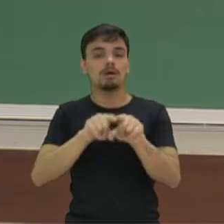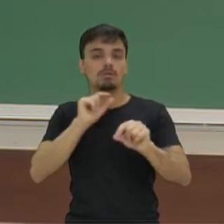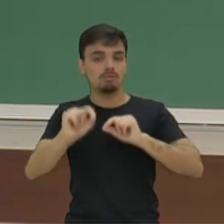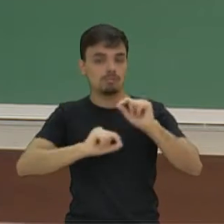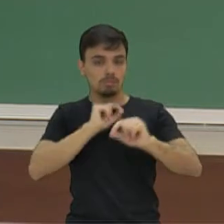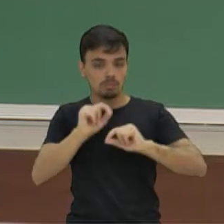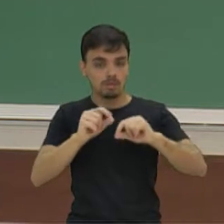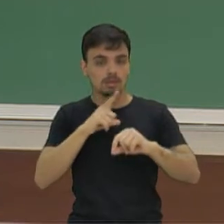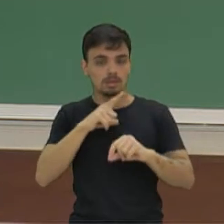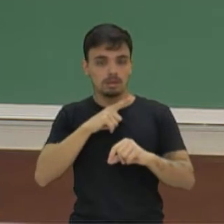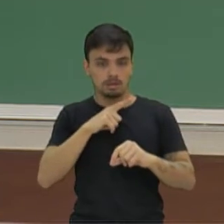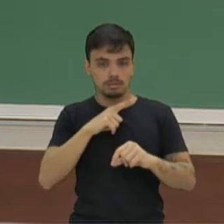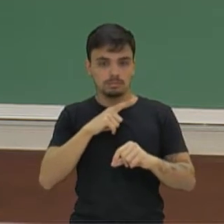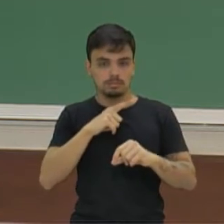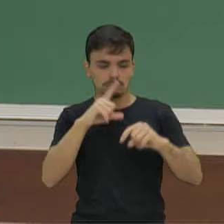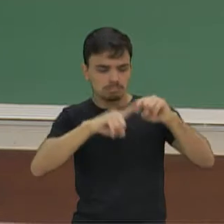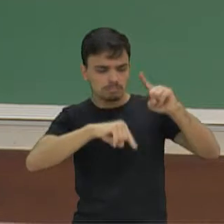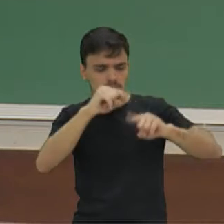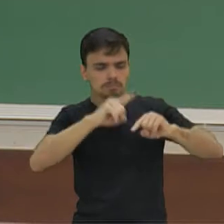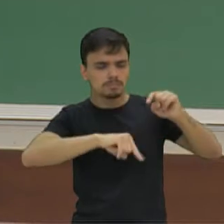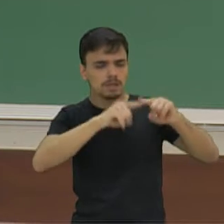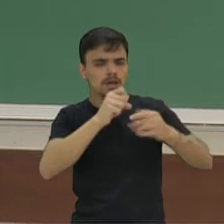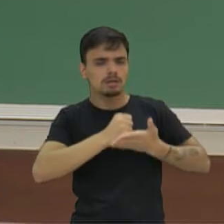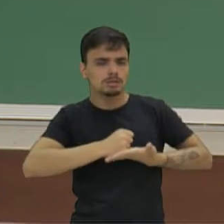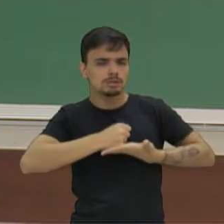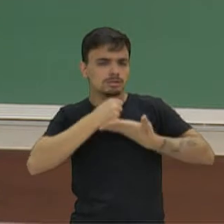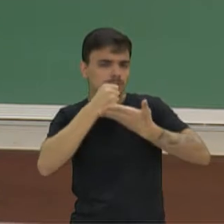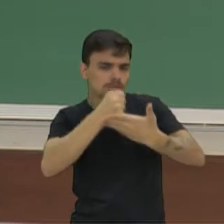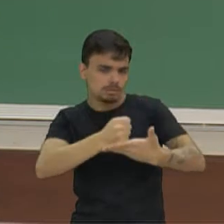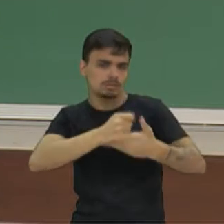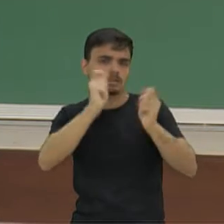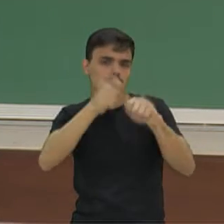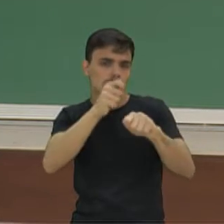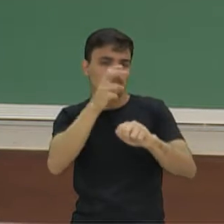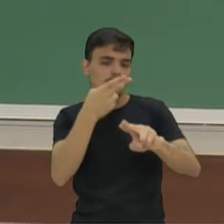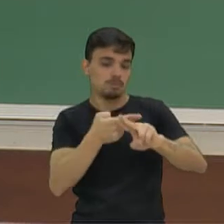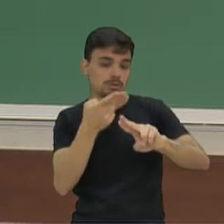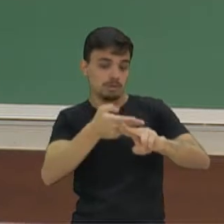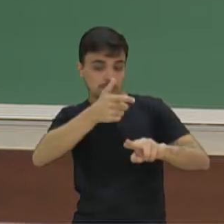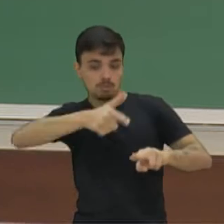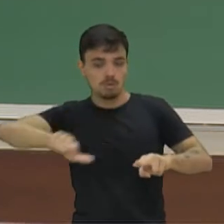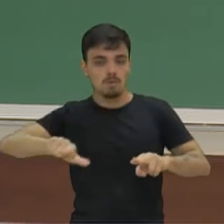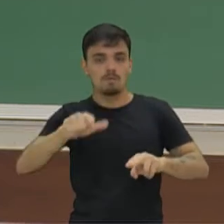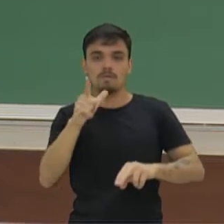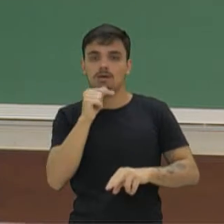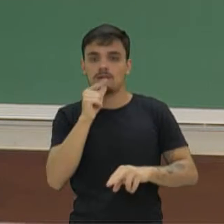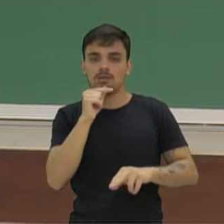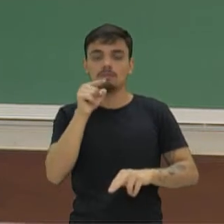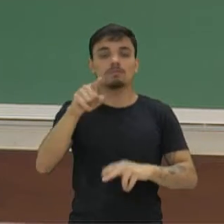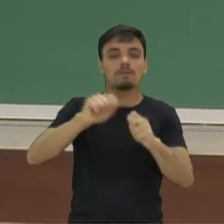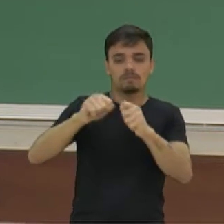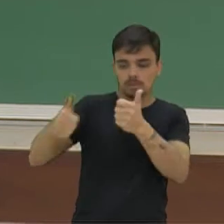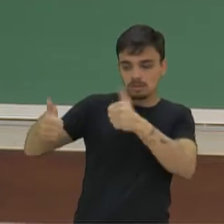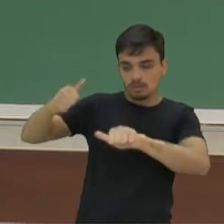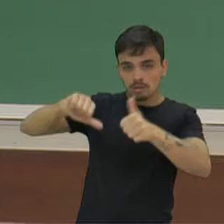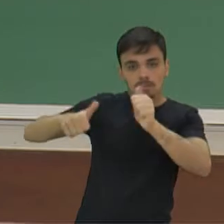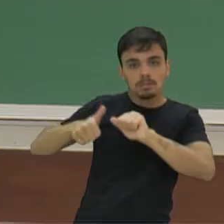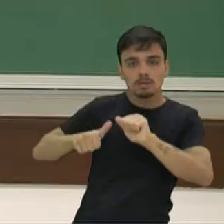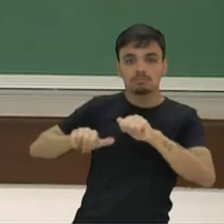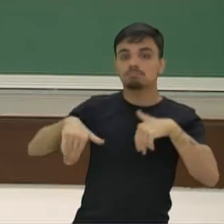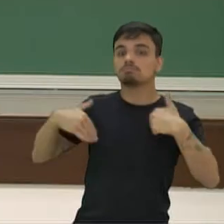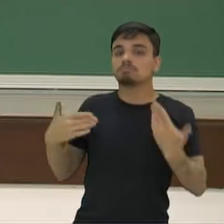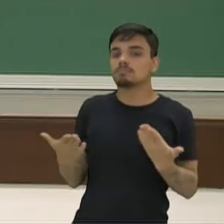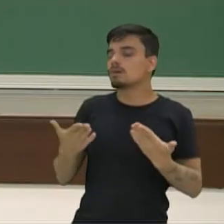um aparelho que ajude a reutilizar a água? Vai fazer química? Que tal